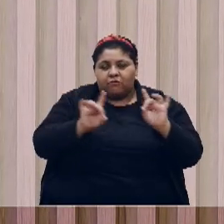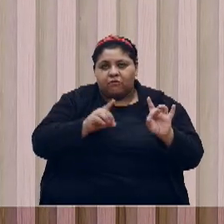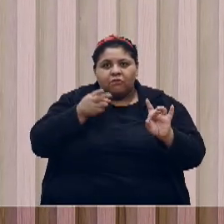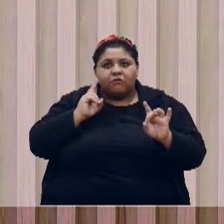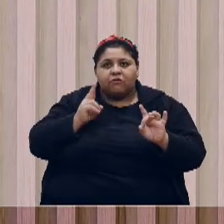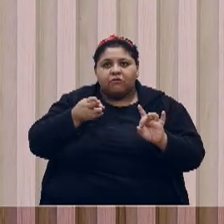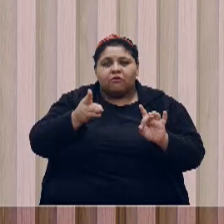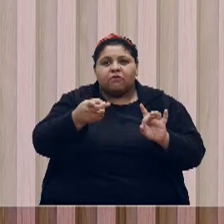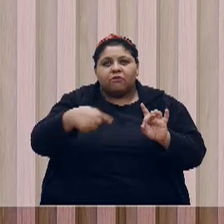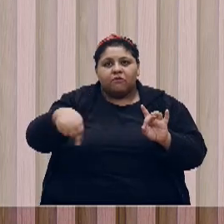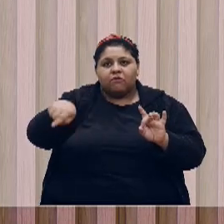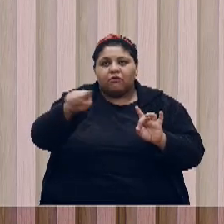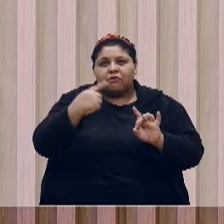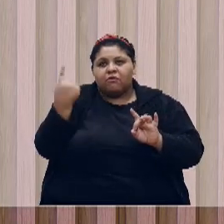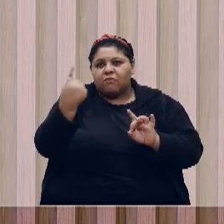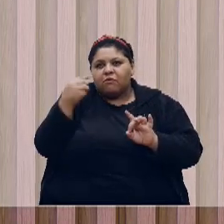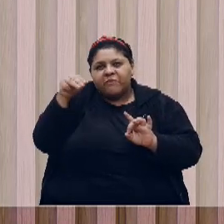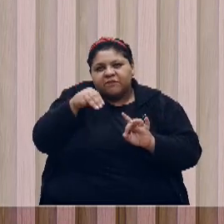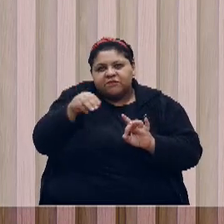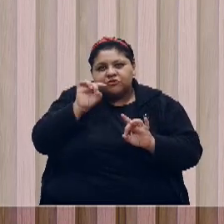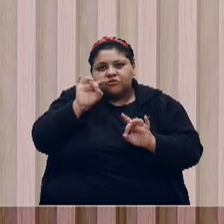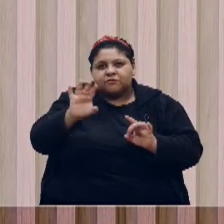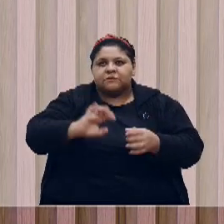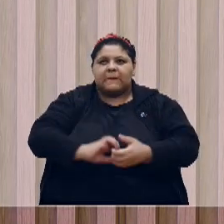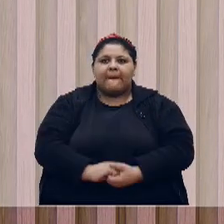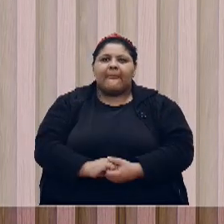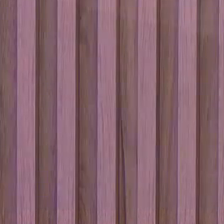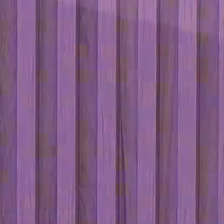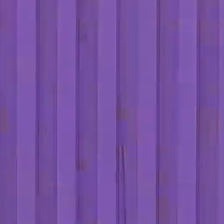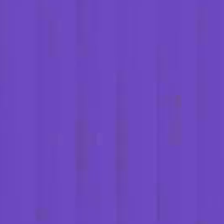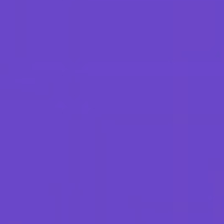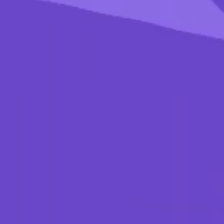nós voltamos já, é 1 minutinho.